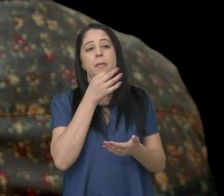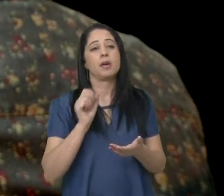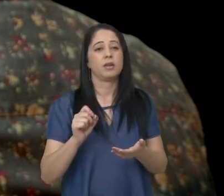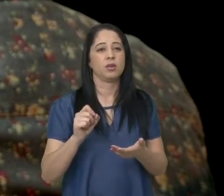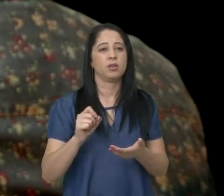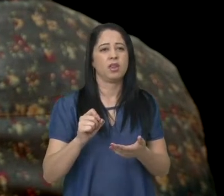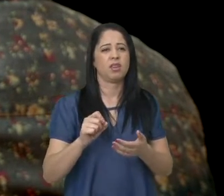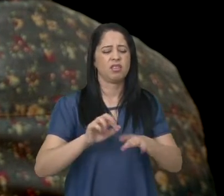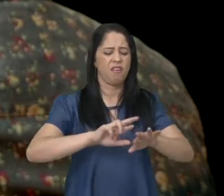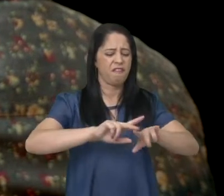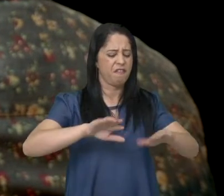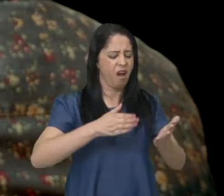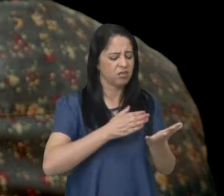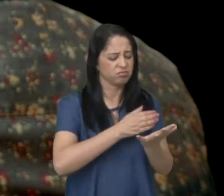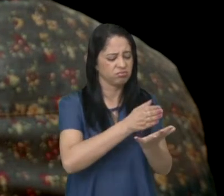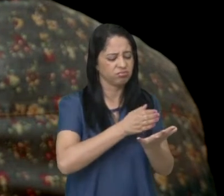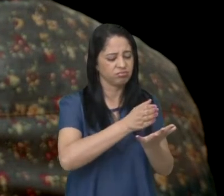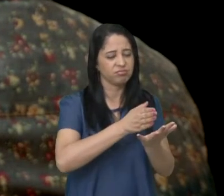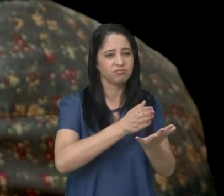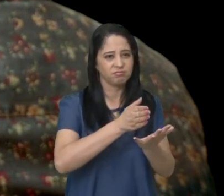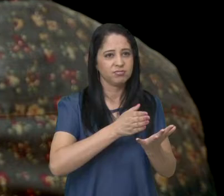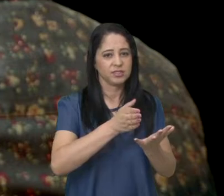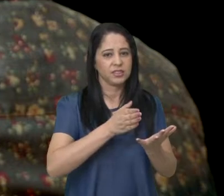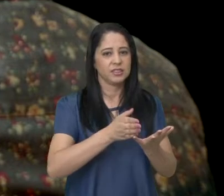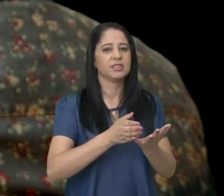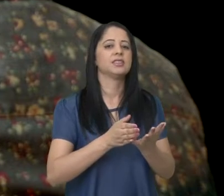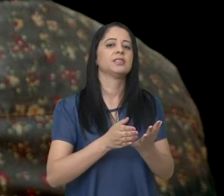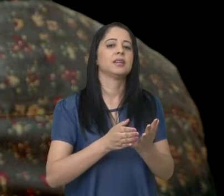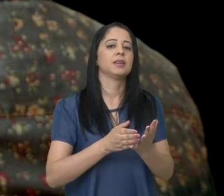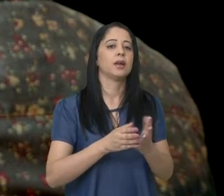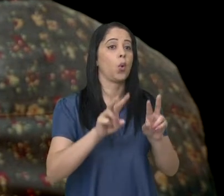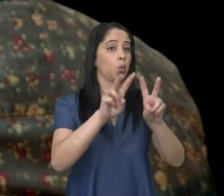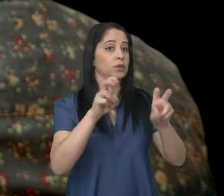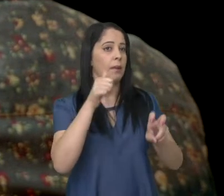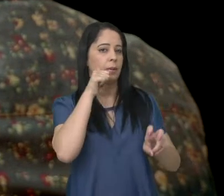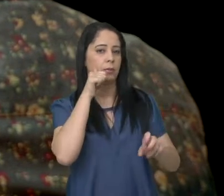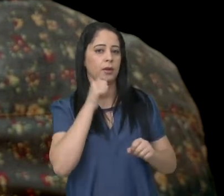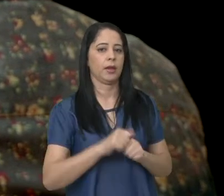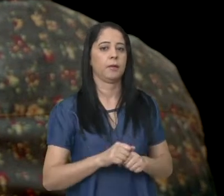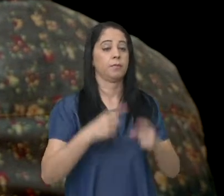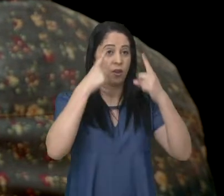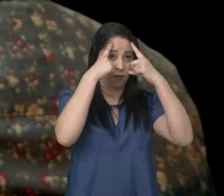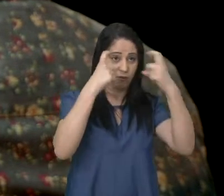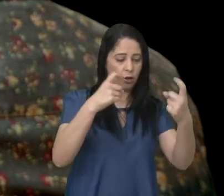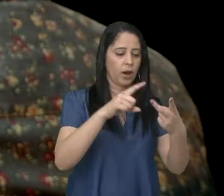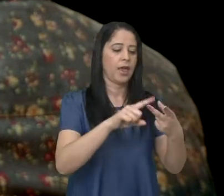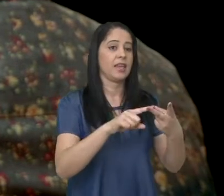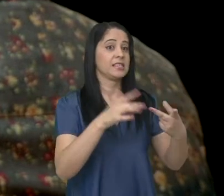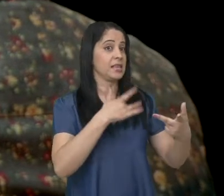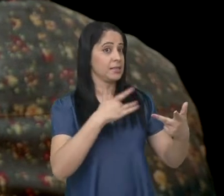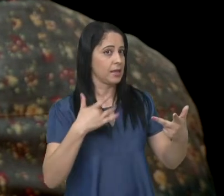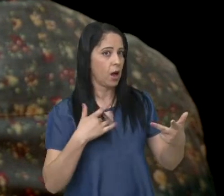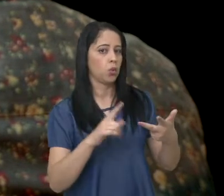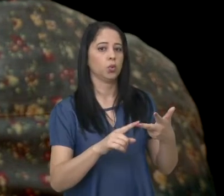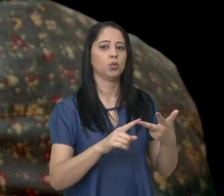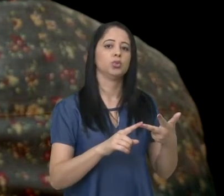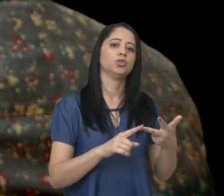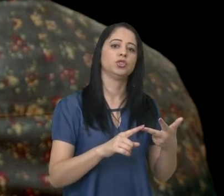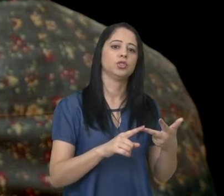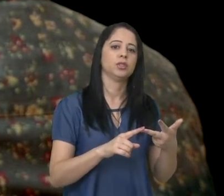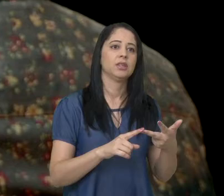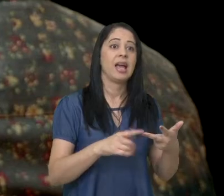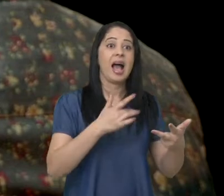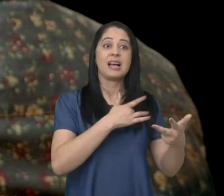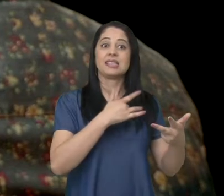vários aspectos que a gente tem do ponto de vista das mulheres. A questão da violência, a questão da saúde, a saúde